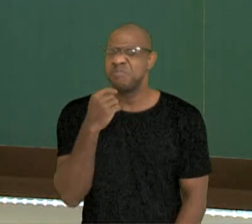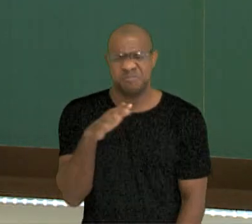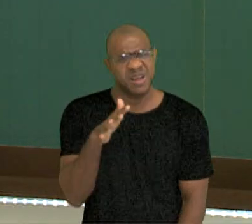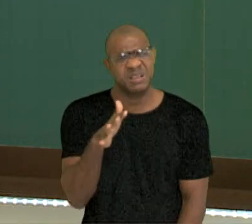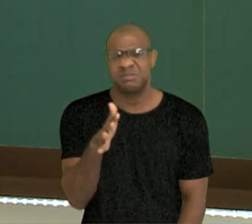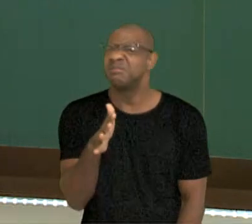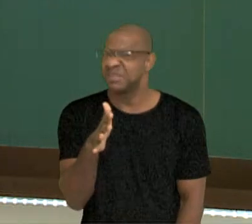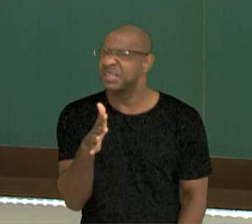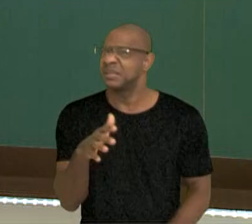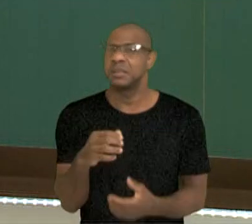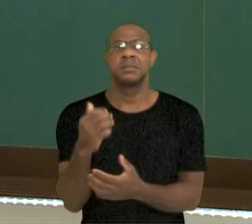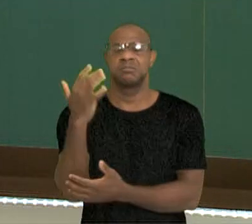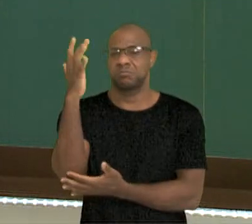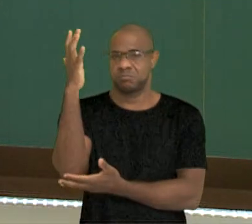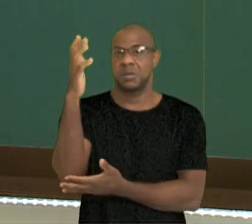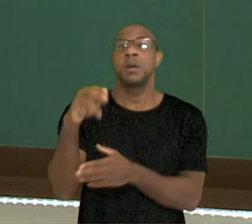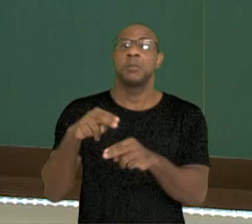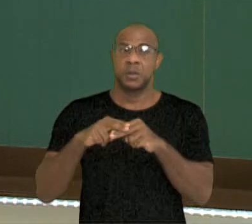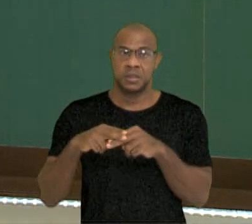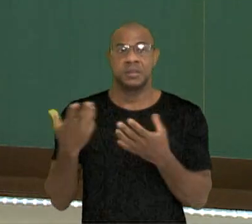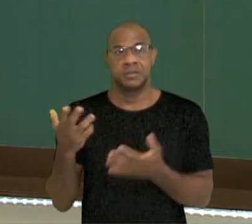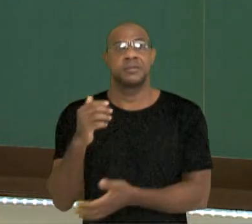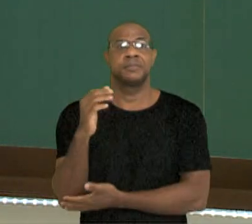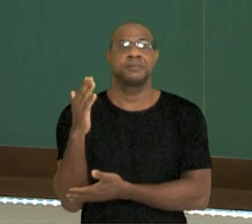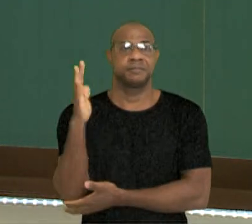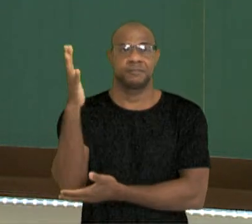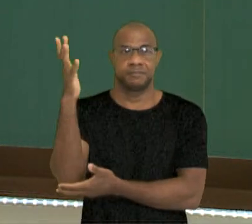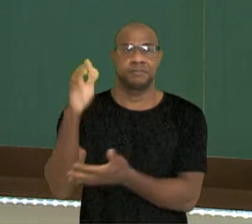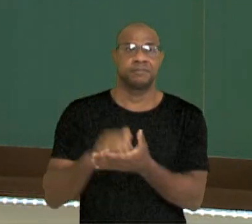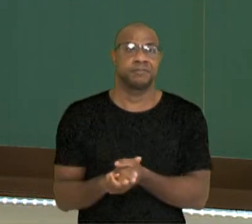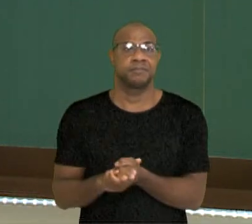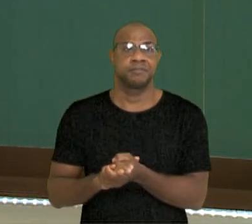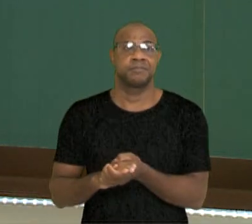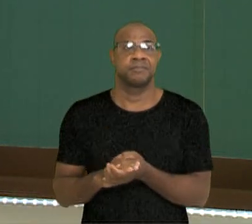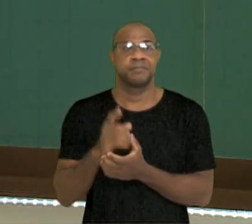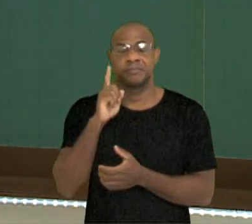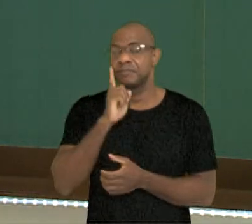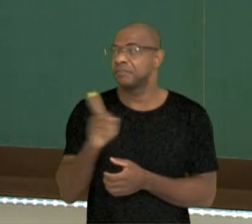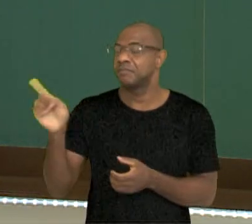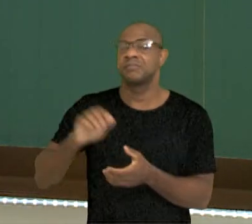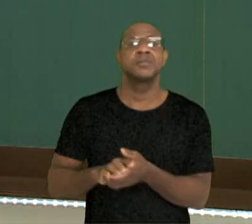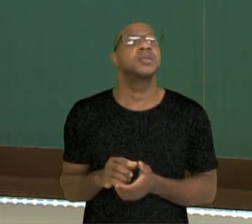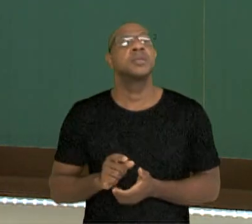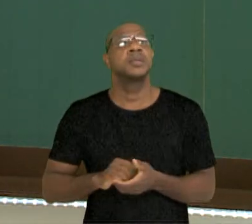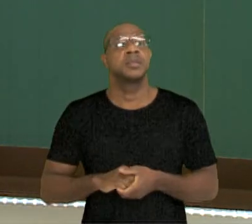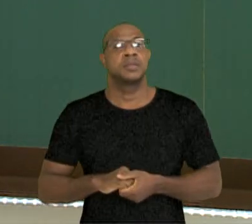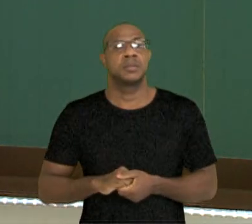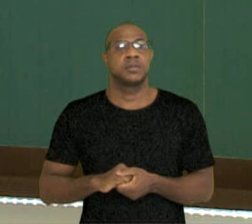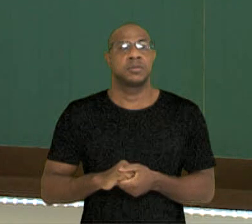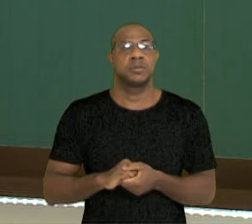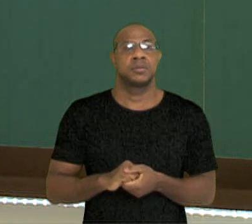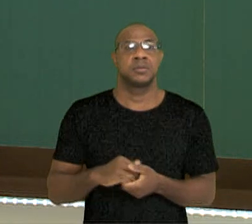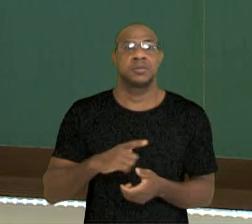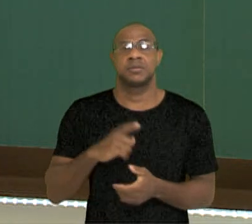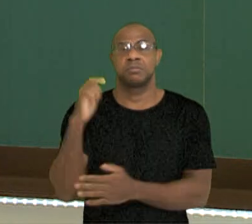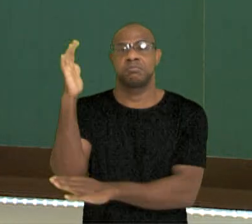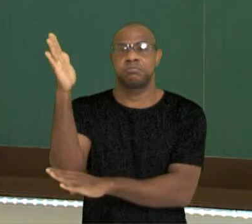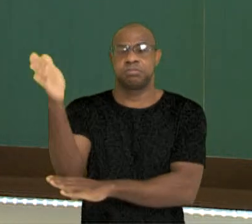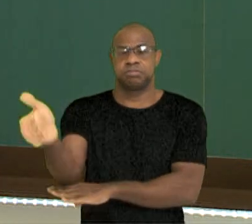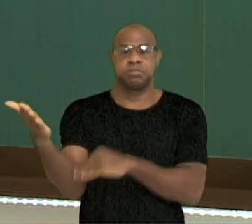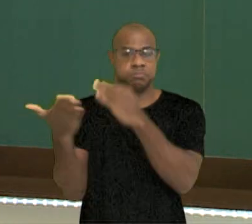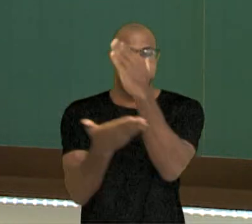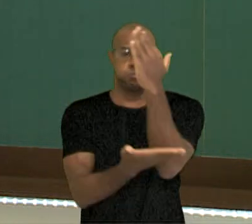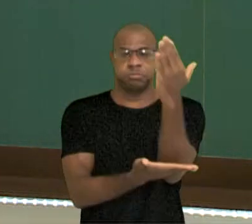semelhante à brasa, por isso o nome do nosso país, né? Na Mata Atlântica, mas isso foi praticamente todo devastado em função da